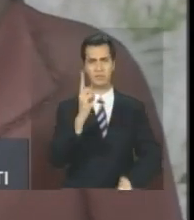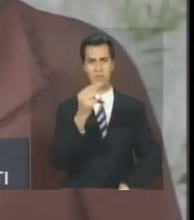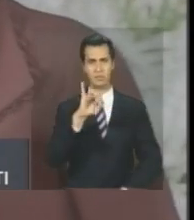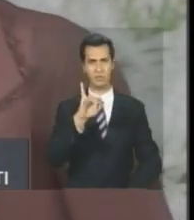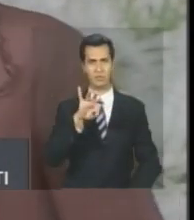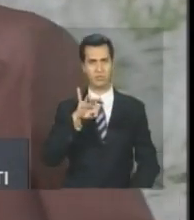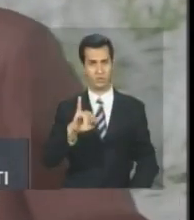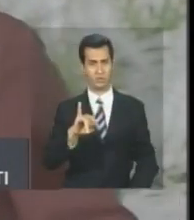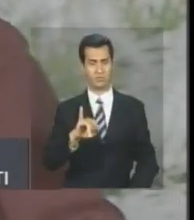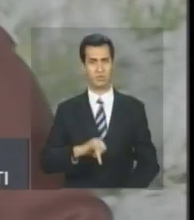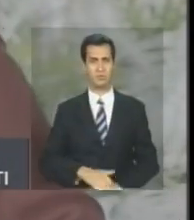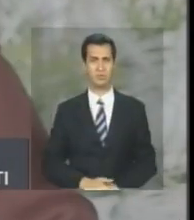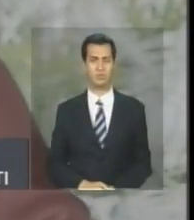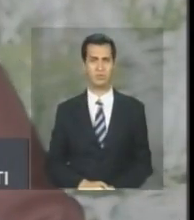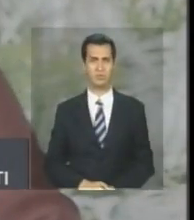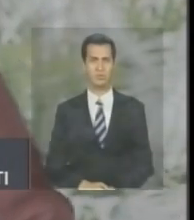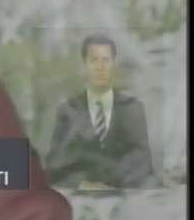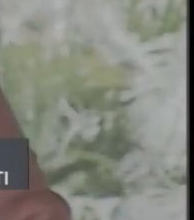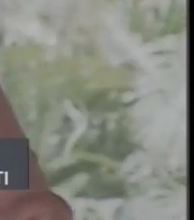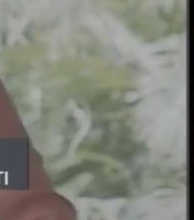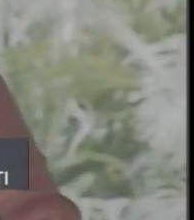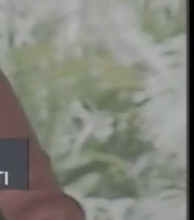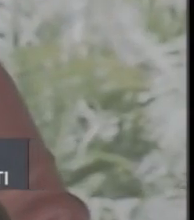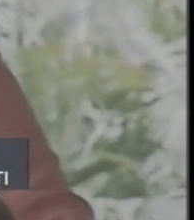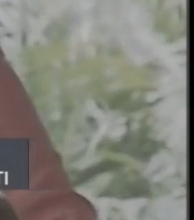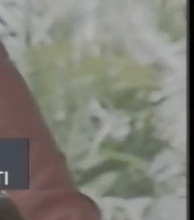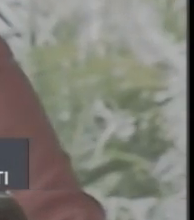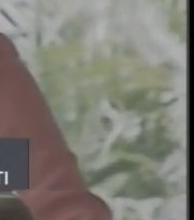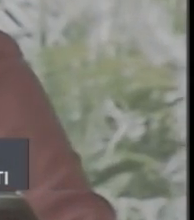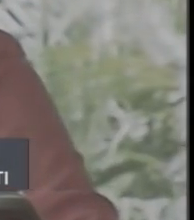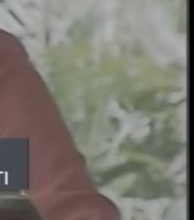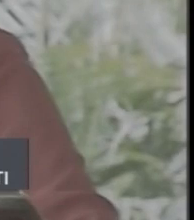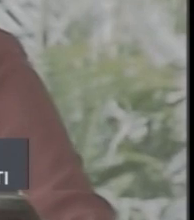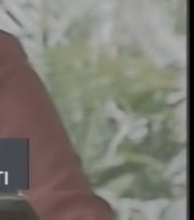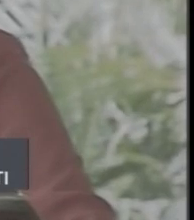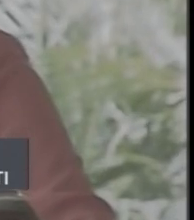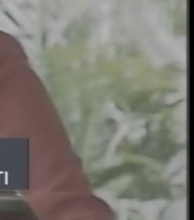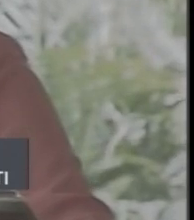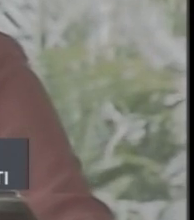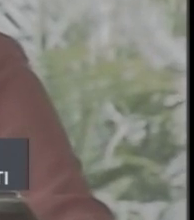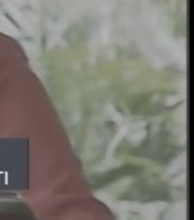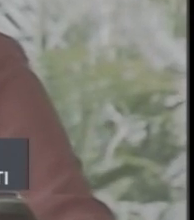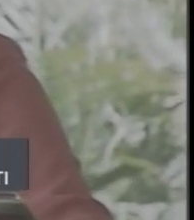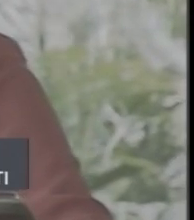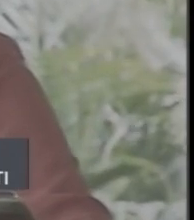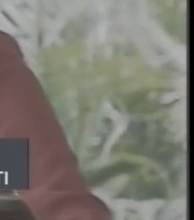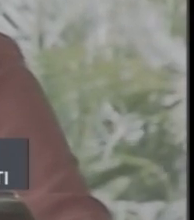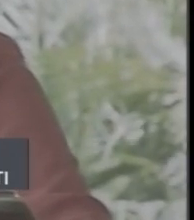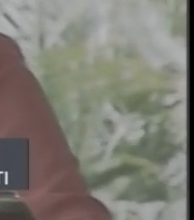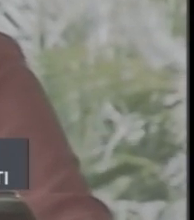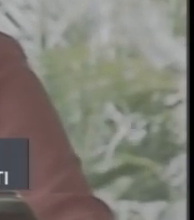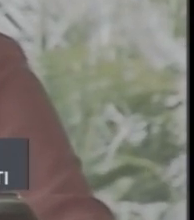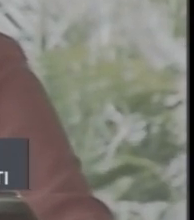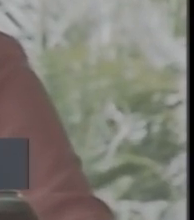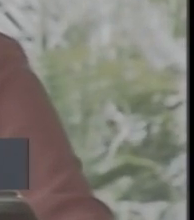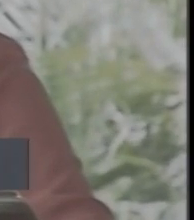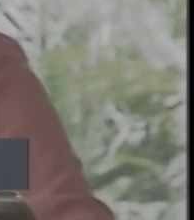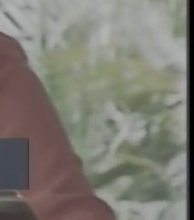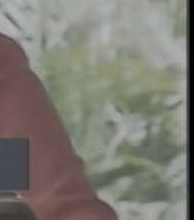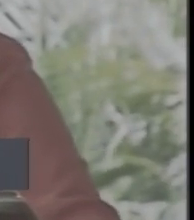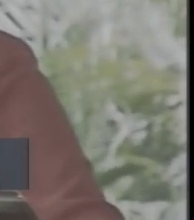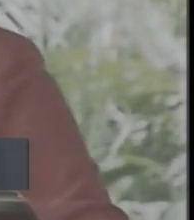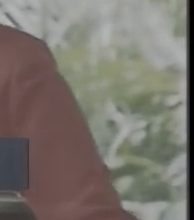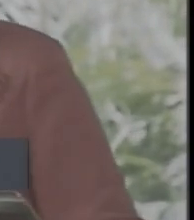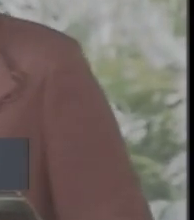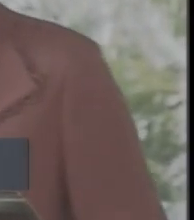J'ai répété que nous continuerions à coopérer en vue de créer pour les Haïtiens de meilleures conditions de vie en